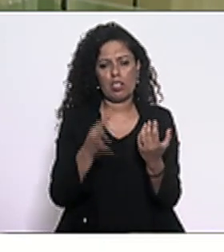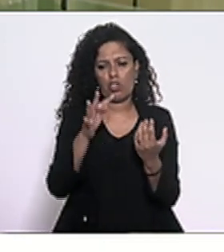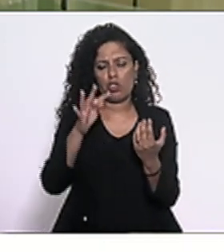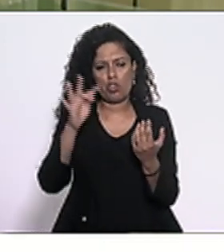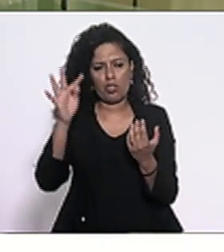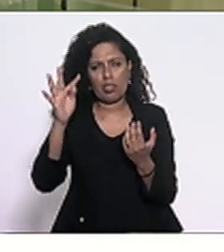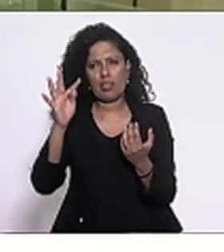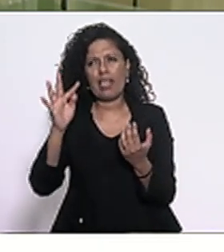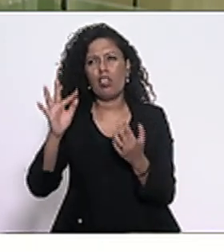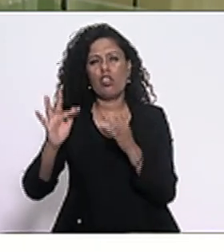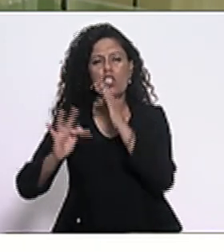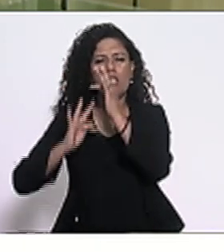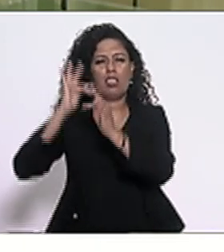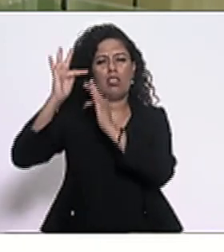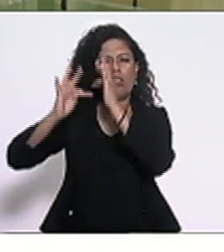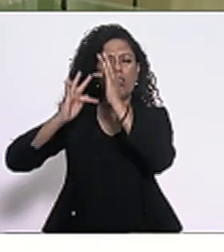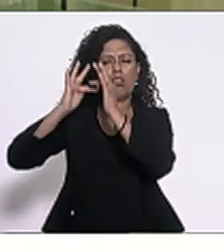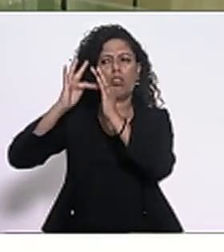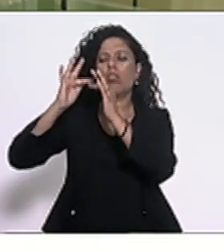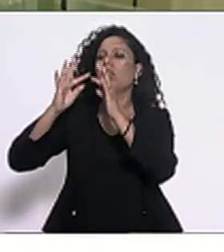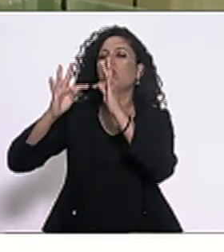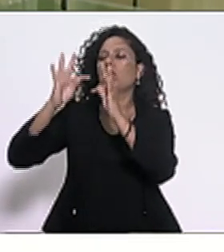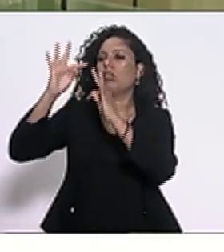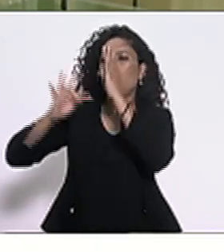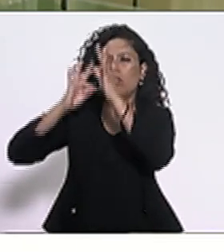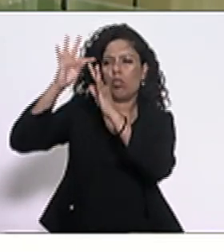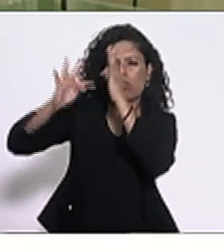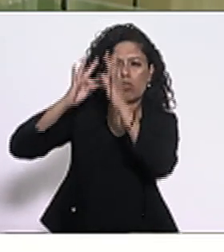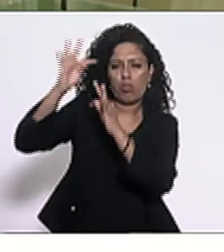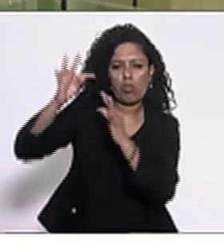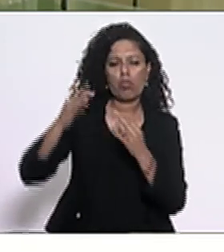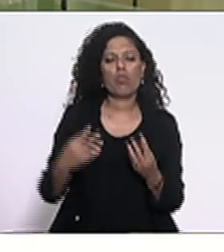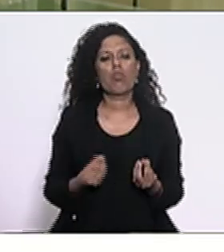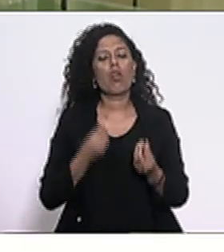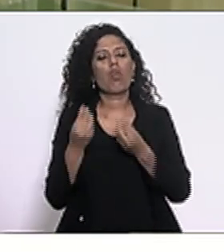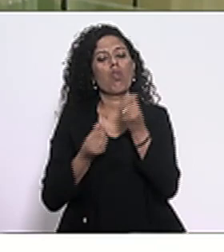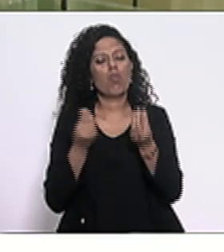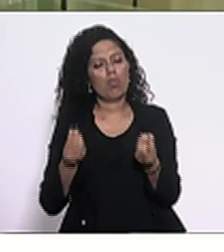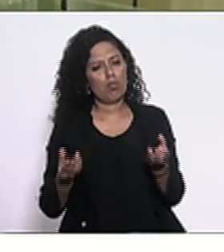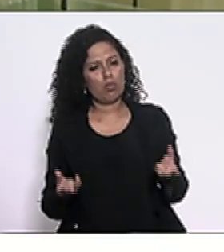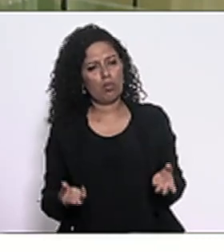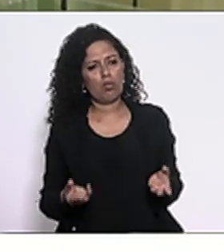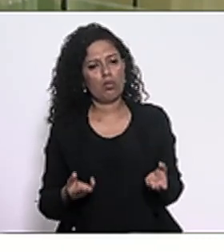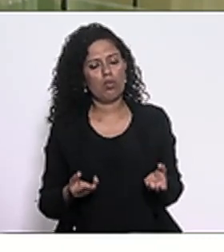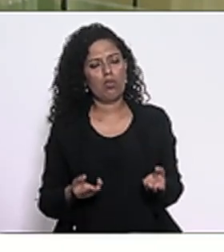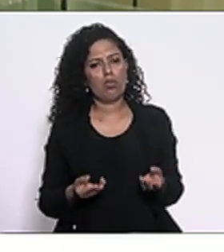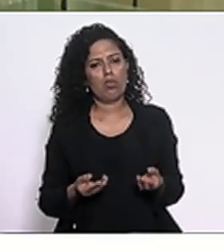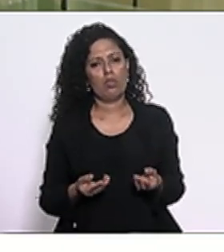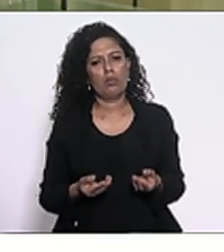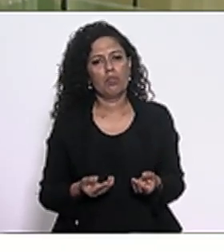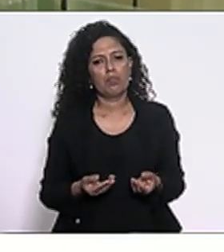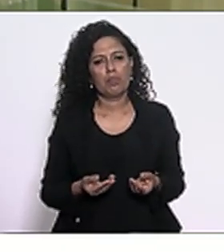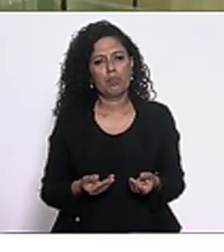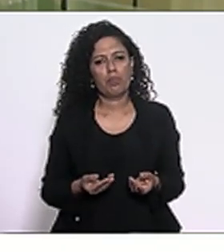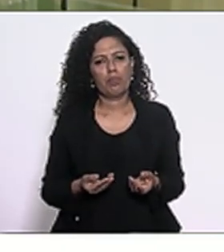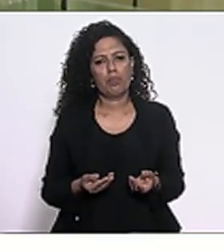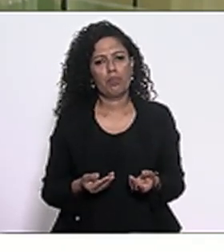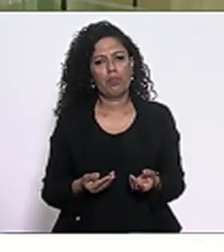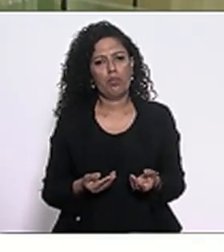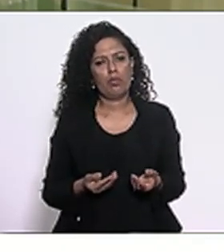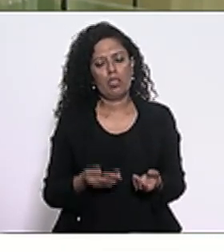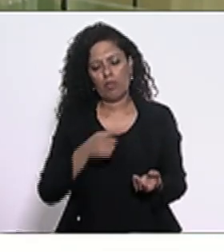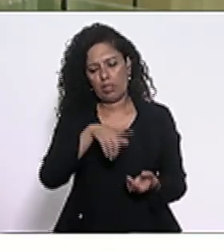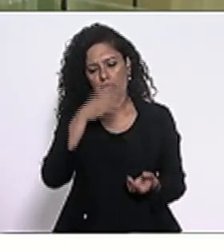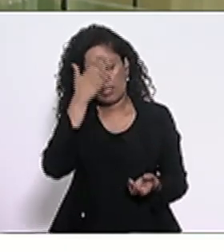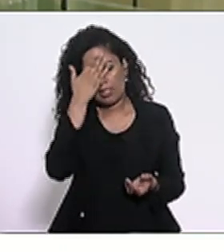hoje condizentes com o estado da arte atual e dos ataques